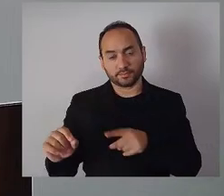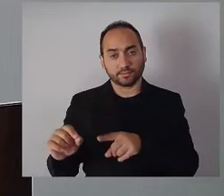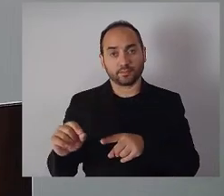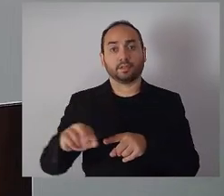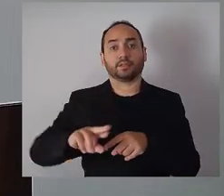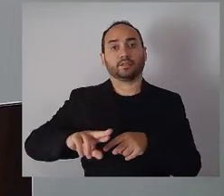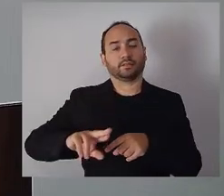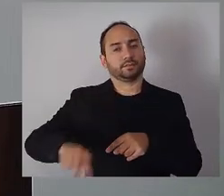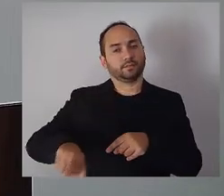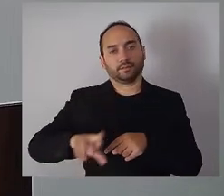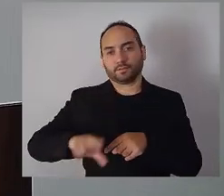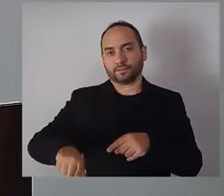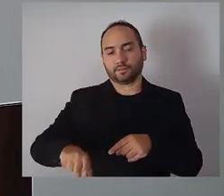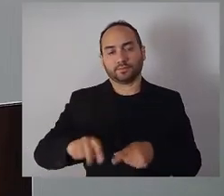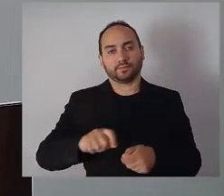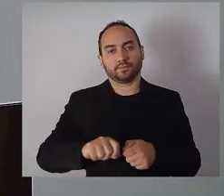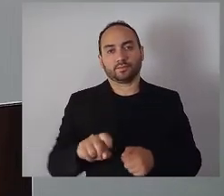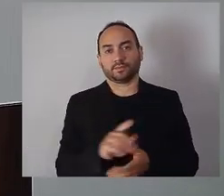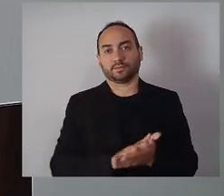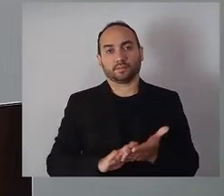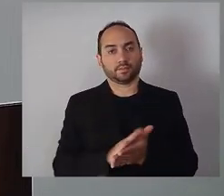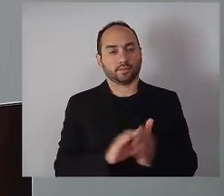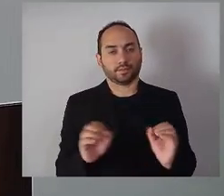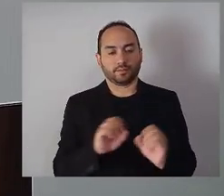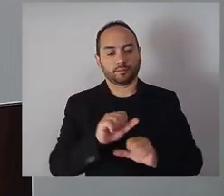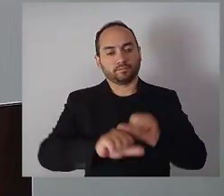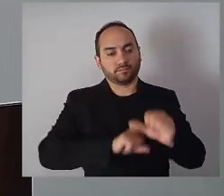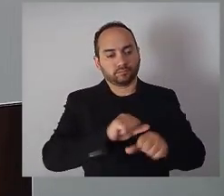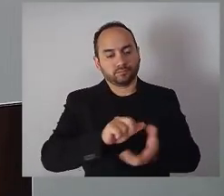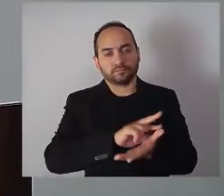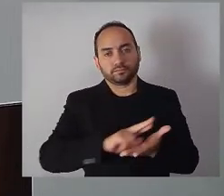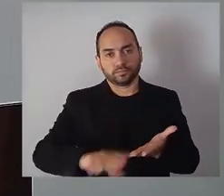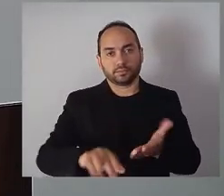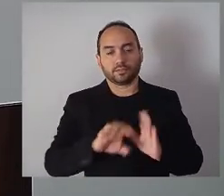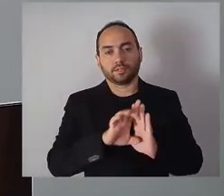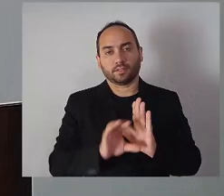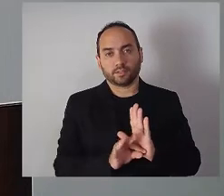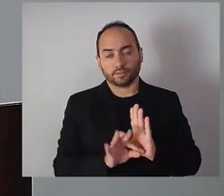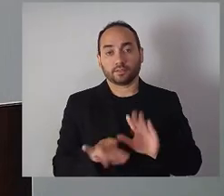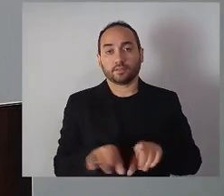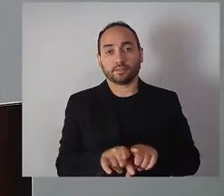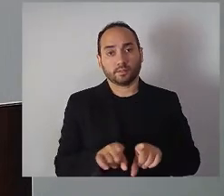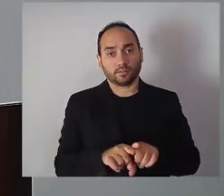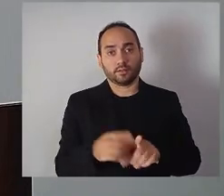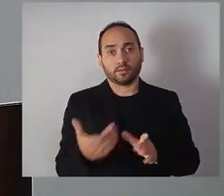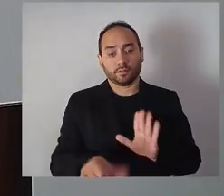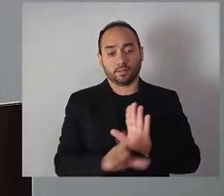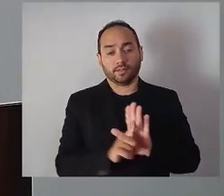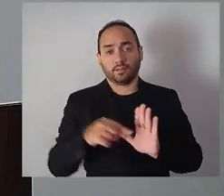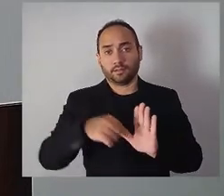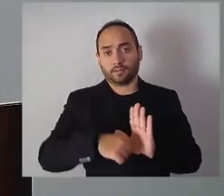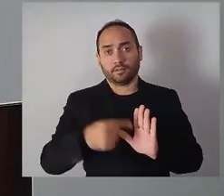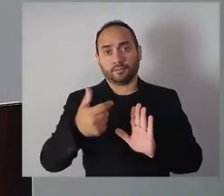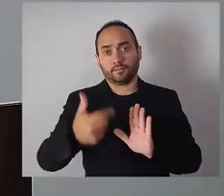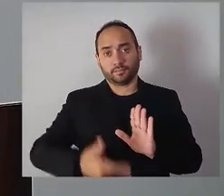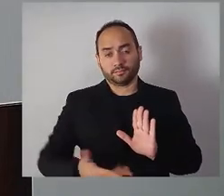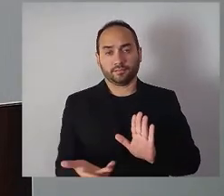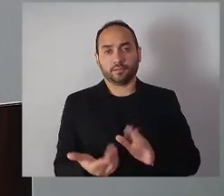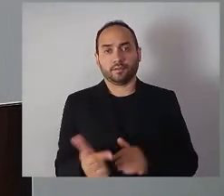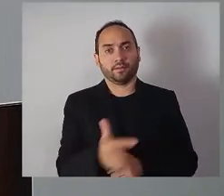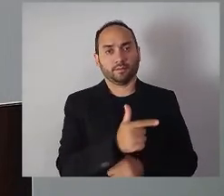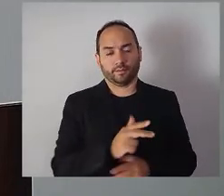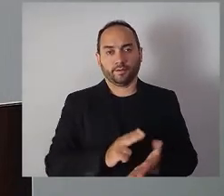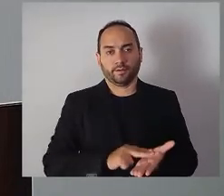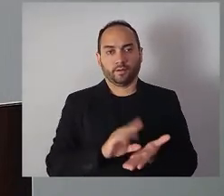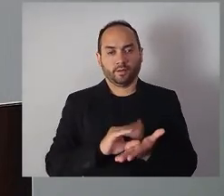não realizou qualquer tipo de alteração em estatuto, nem mesmo a resolução, é uma mera ata de